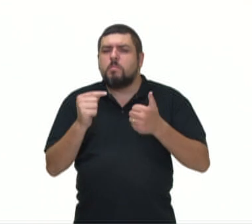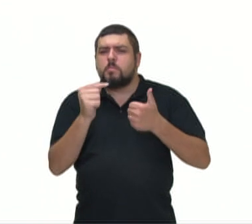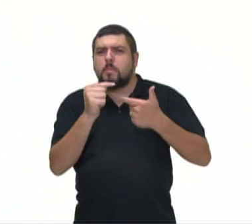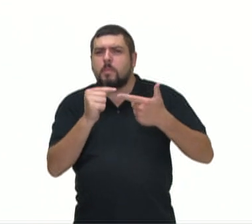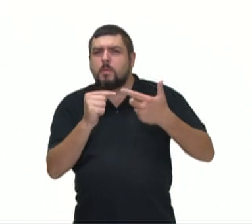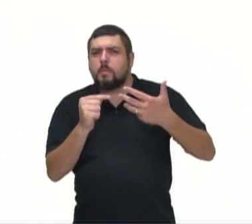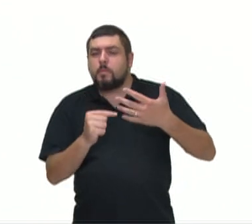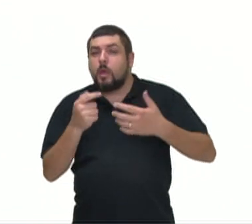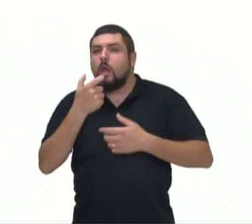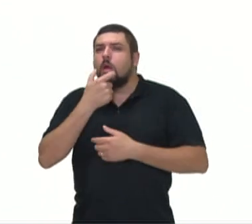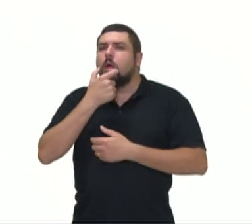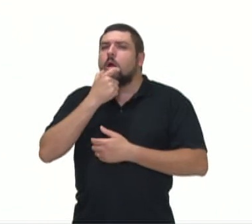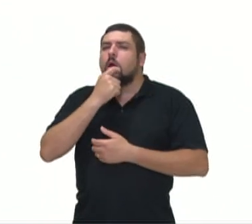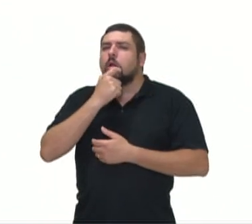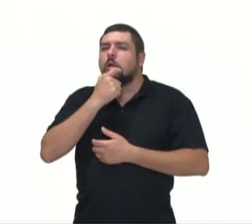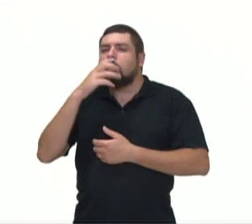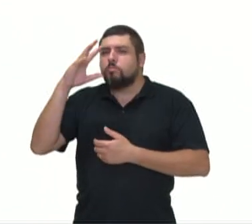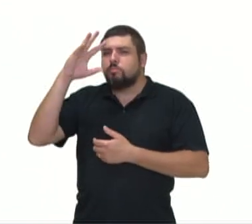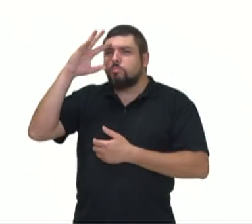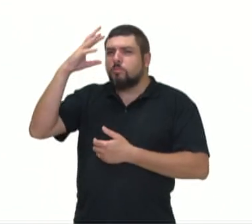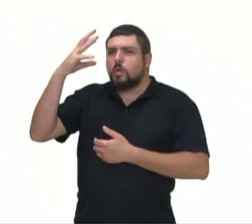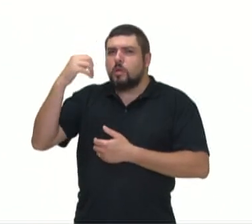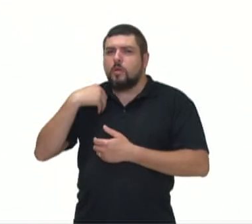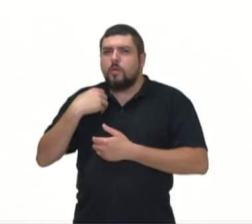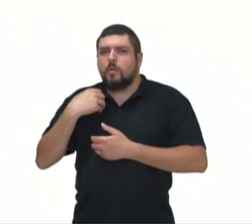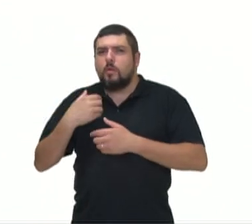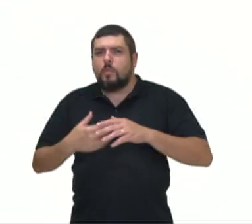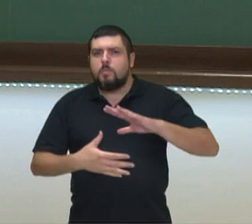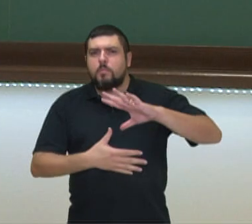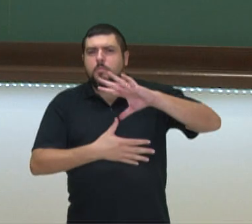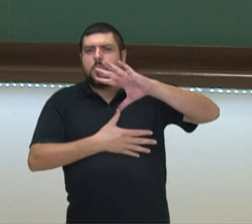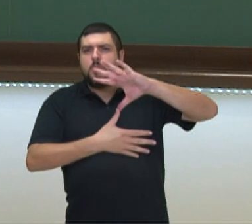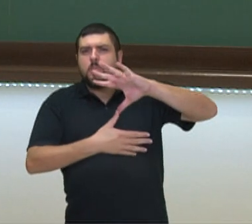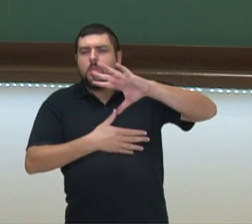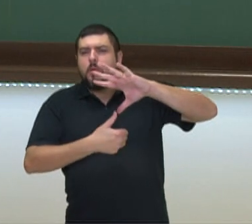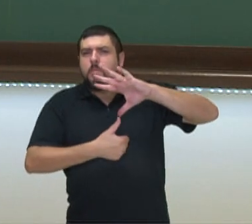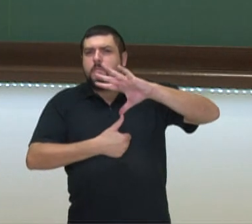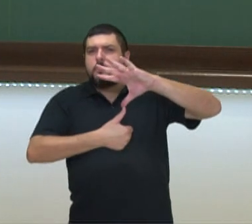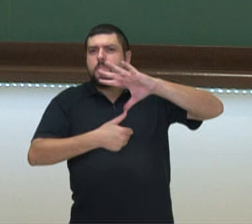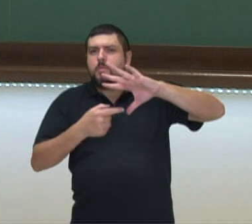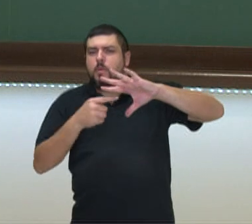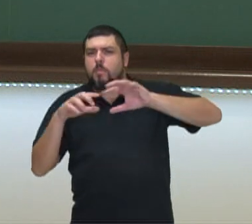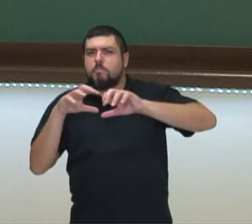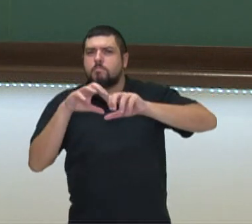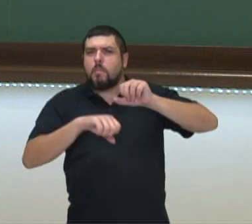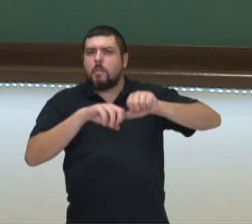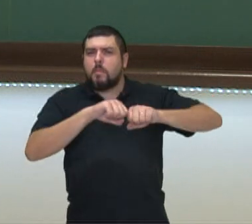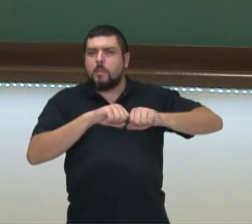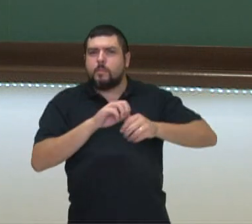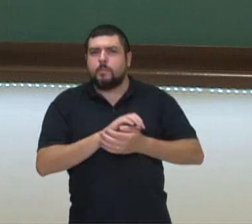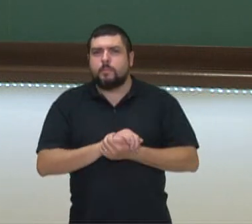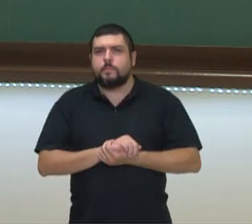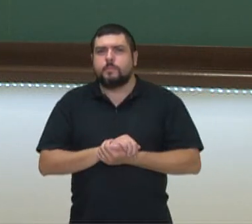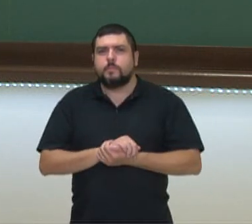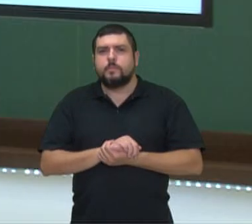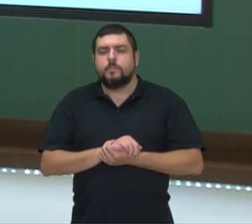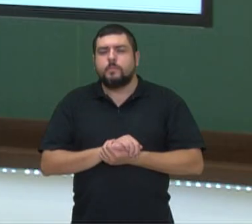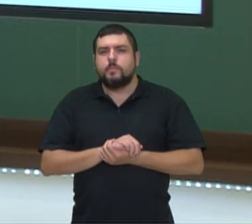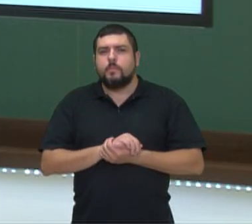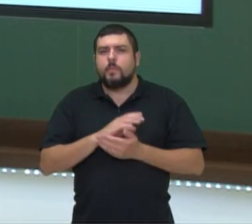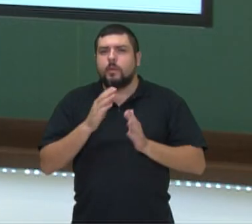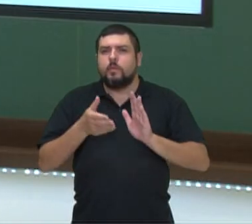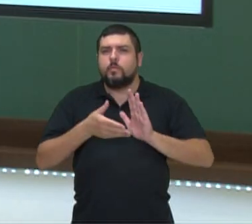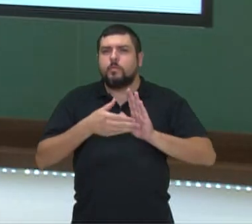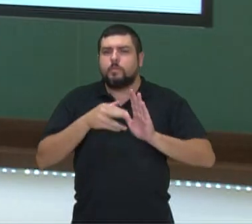Inglaterra decidir pela colonização da região da América do Norte? Então, uma possibilidade de resposta, né?